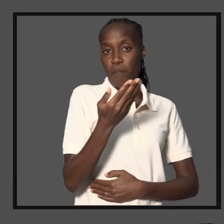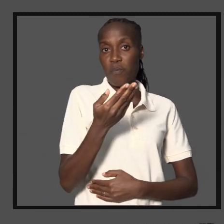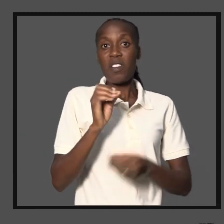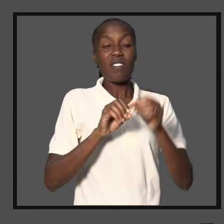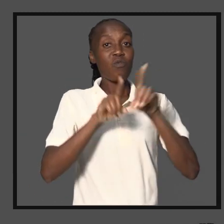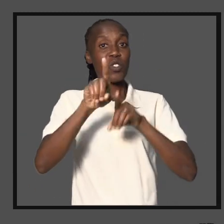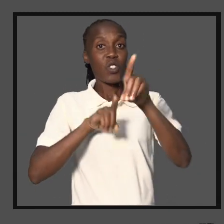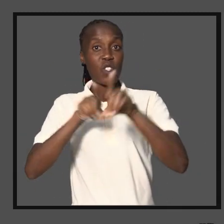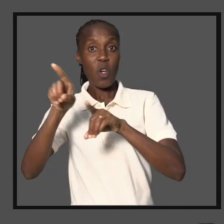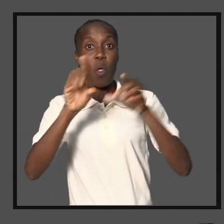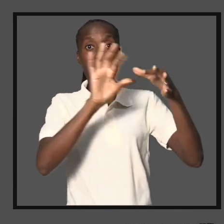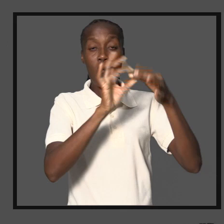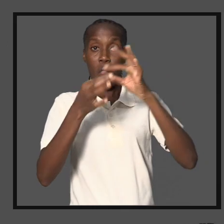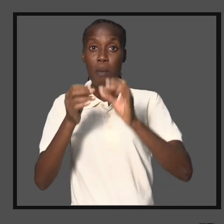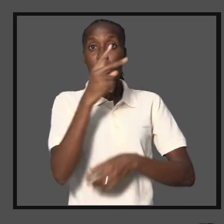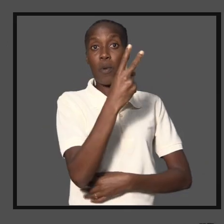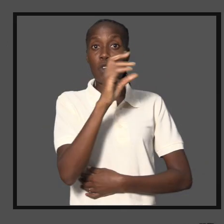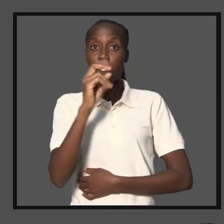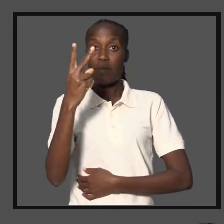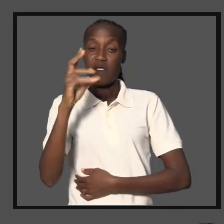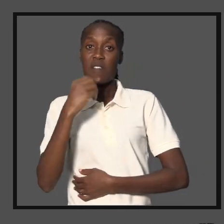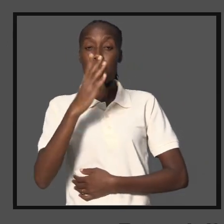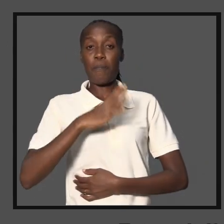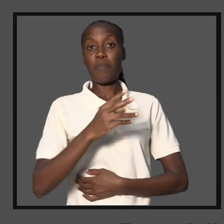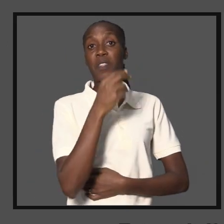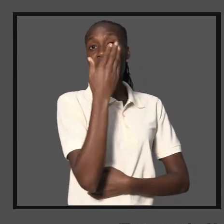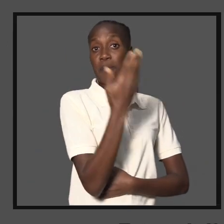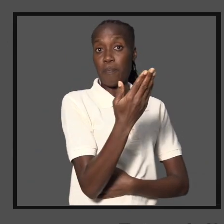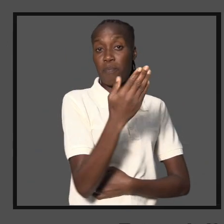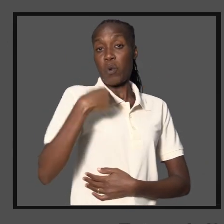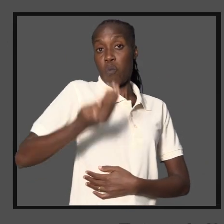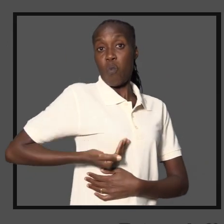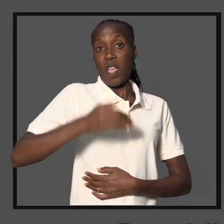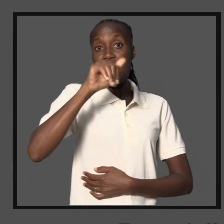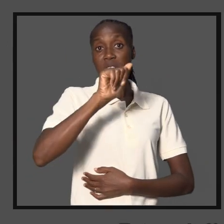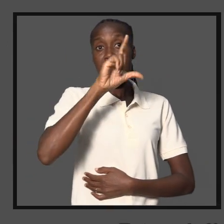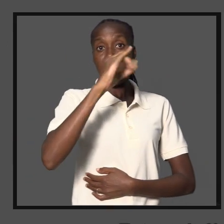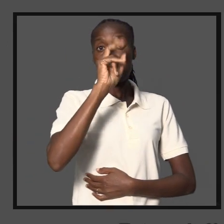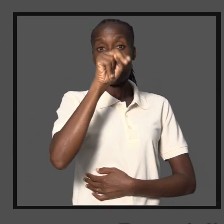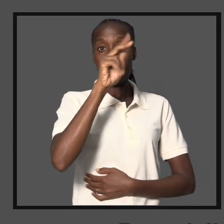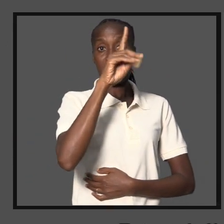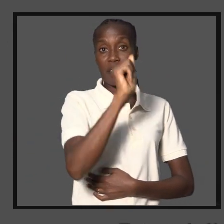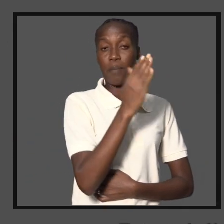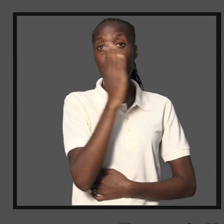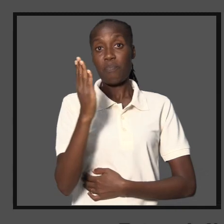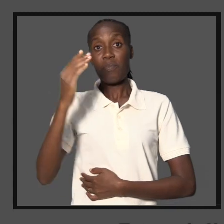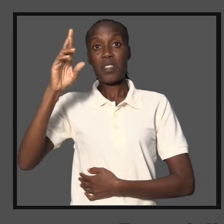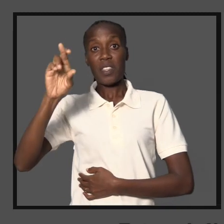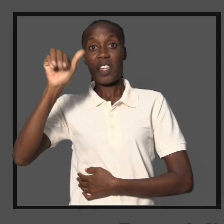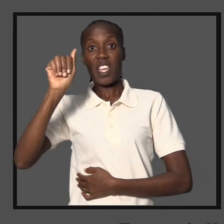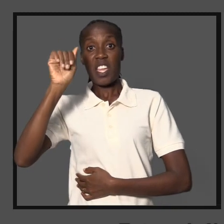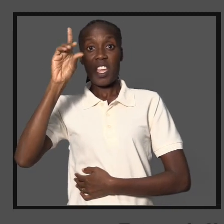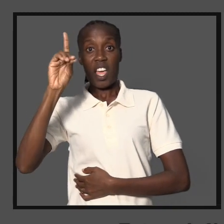para os Jogos Olímpicos de Tóquio 2020. Trata-se de Alcinda Panguana e